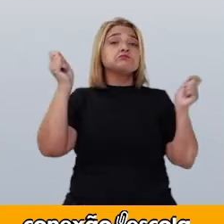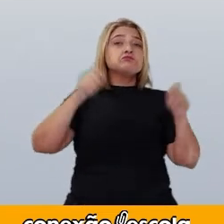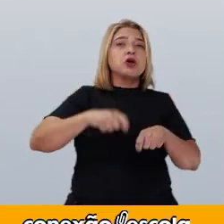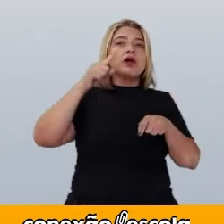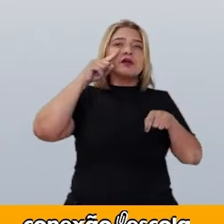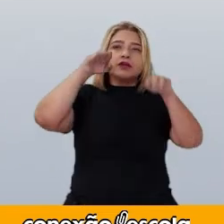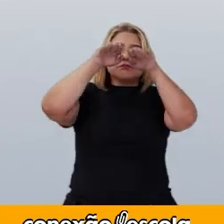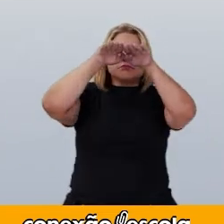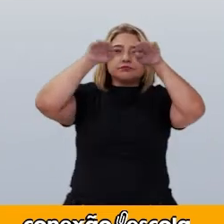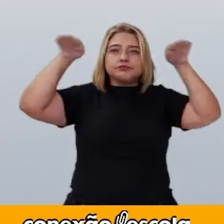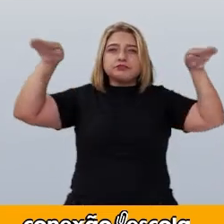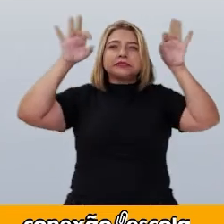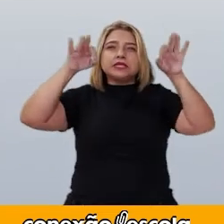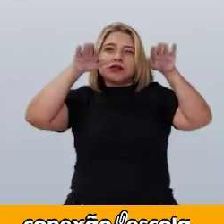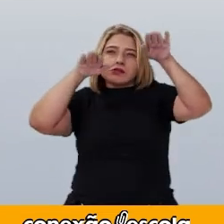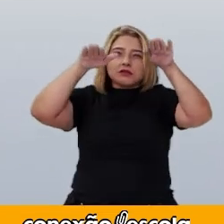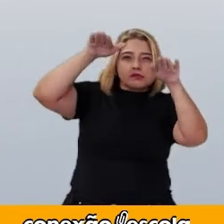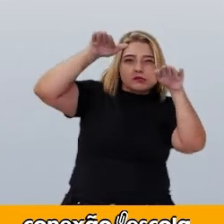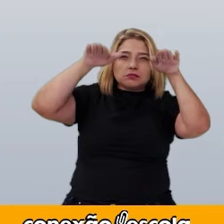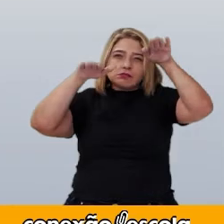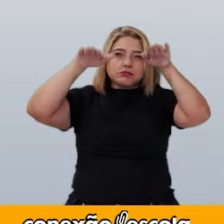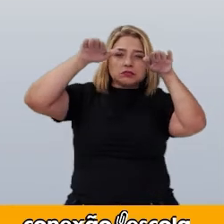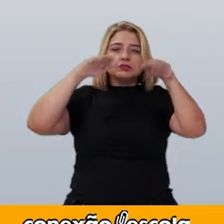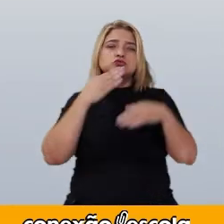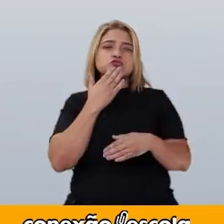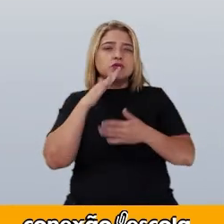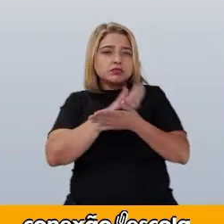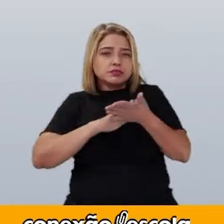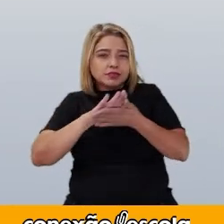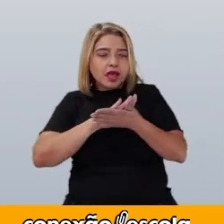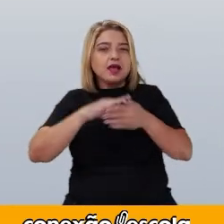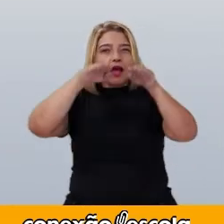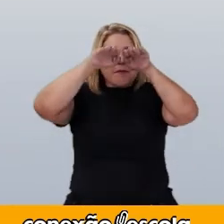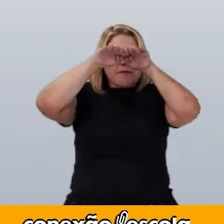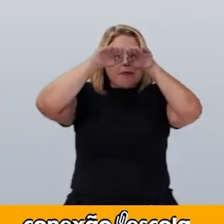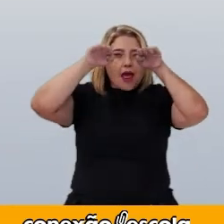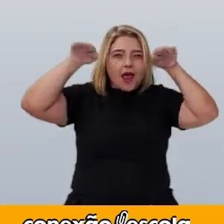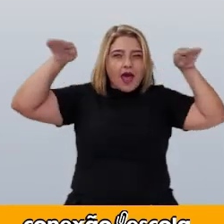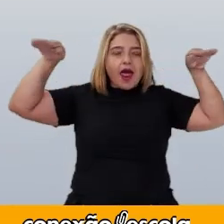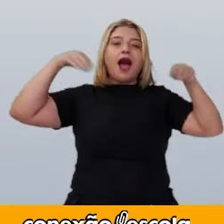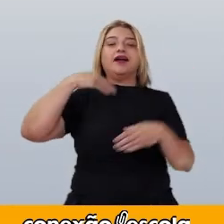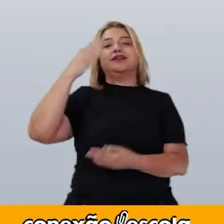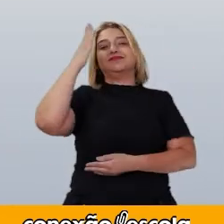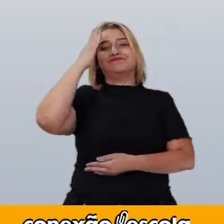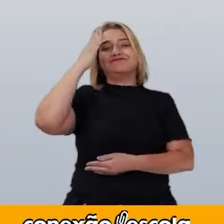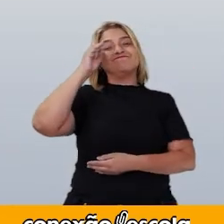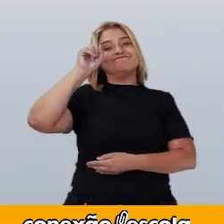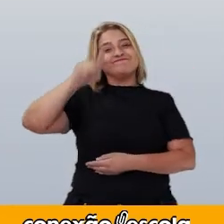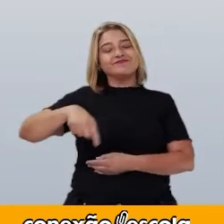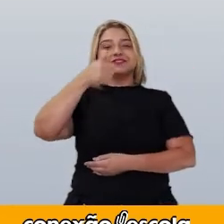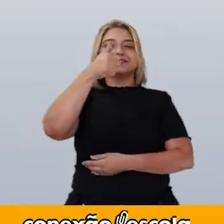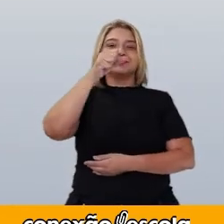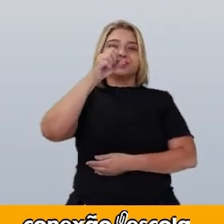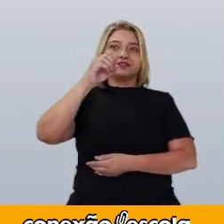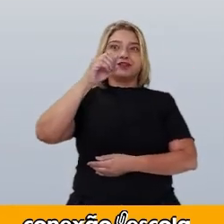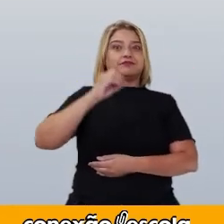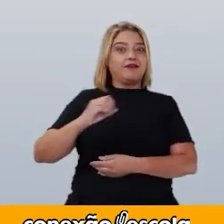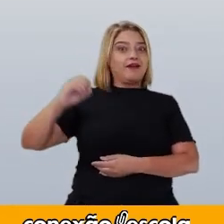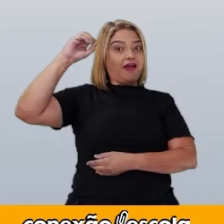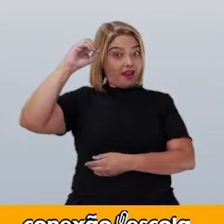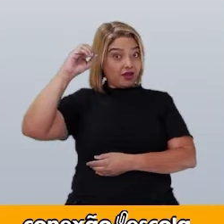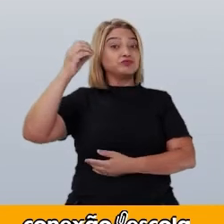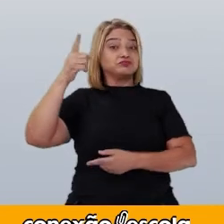está nivelada, isso quer dizer reta, assim como qualquer outro objeto que